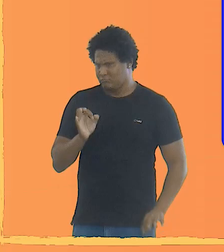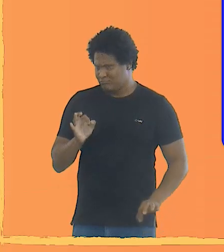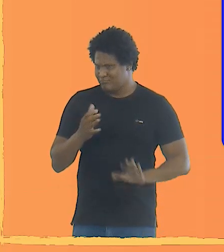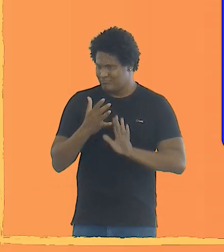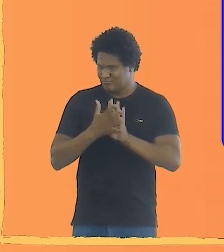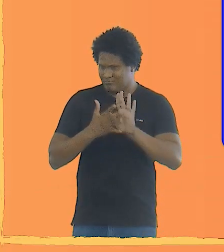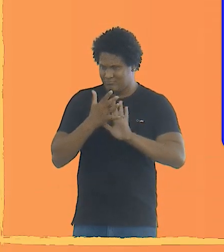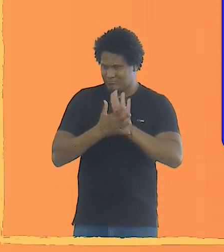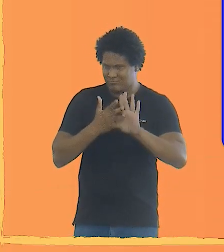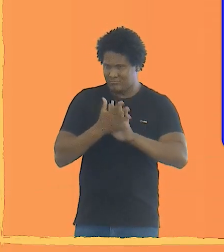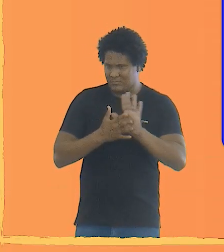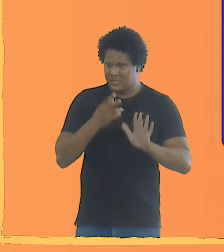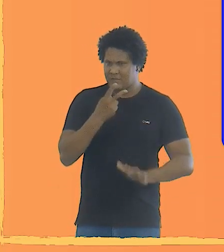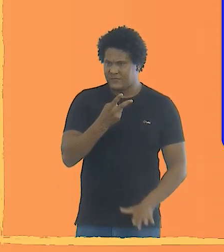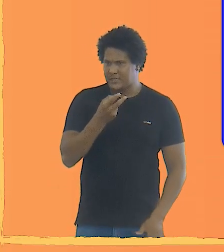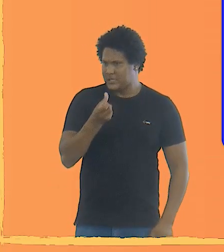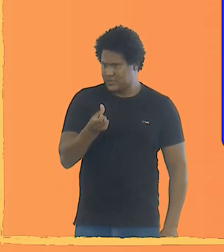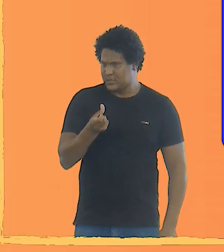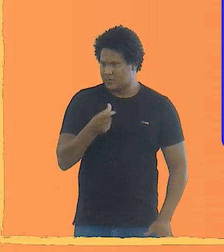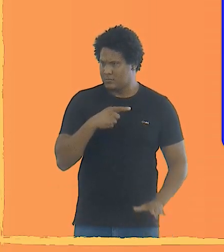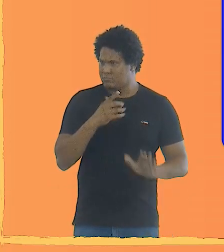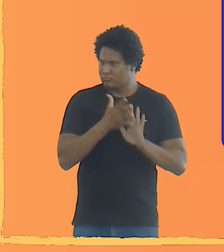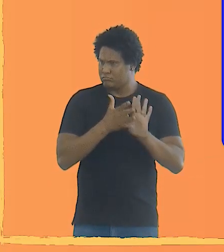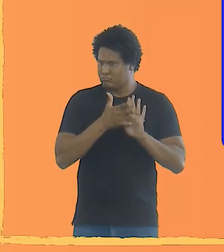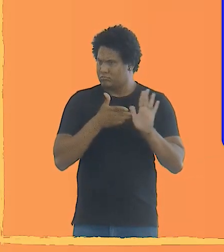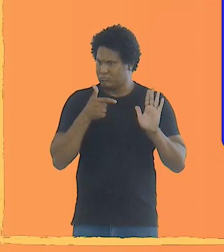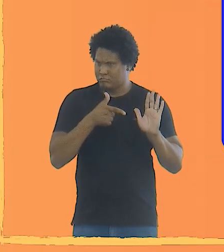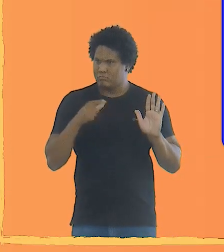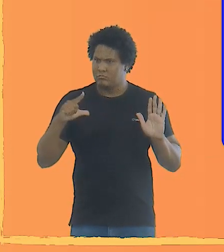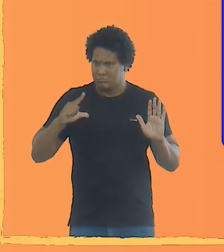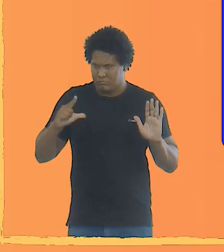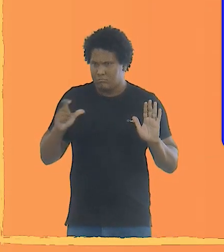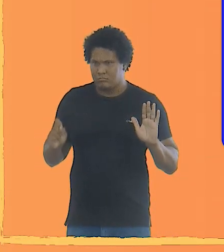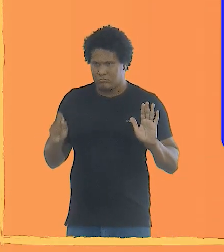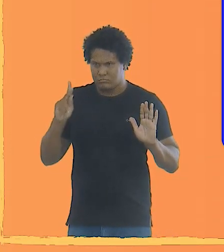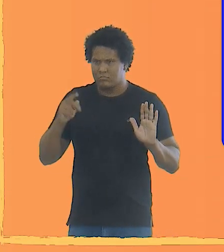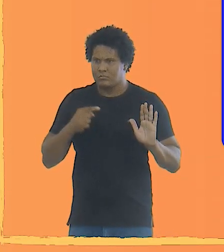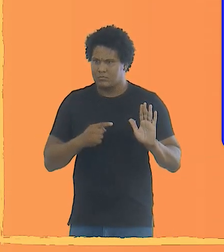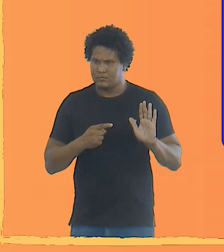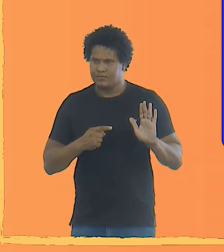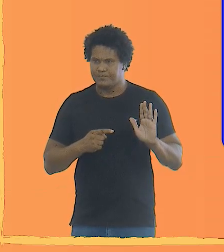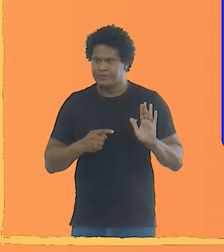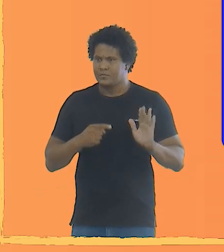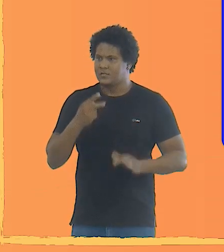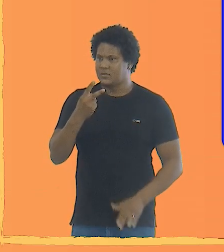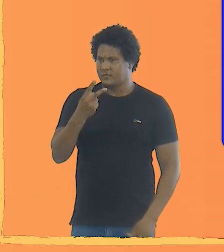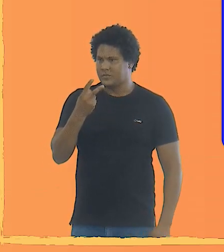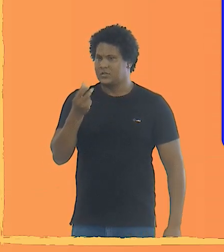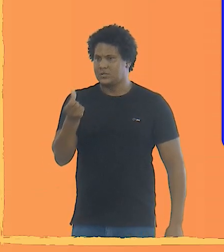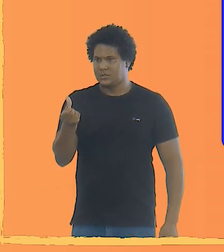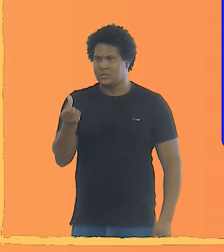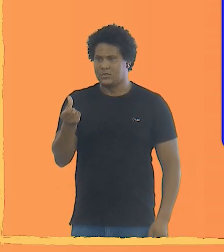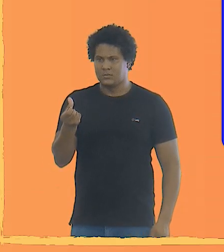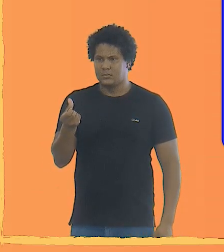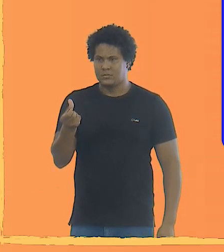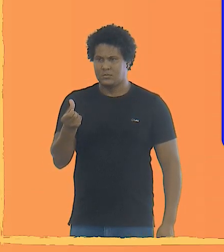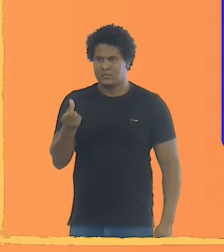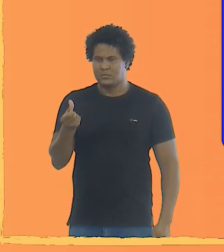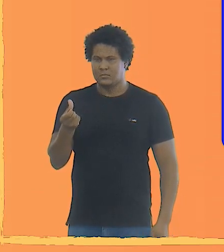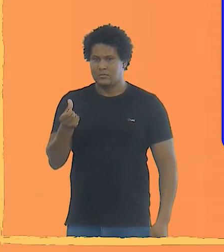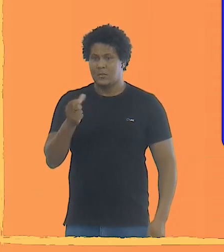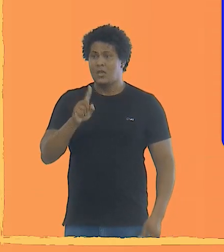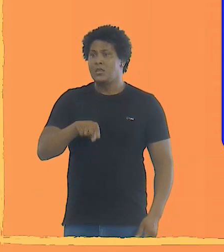a letra tem 26 possibilidades. Então, quando eu for escolher a letra, são 26 possibilidades. Aí depois eu vou escolher